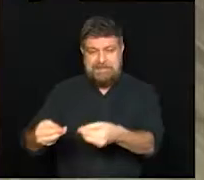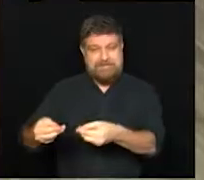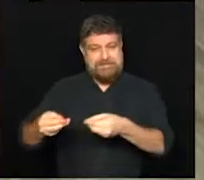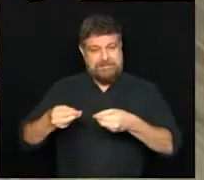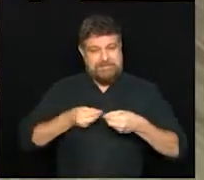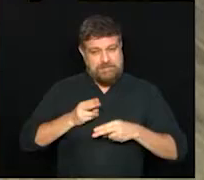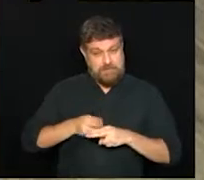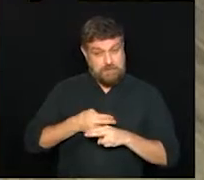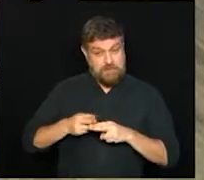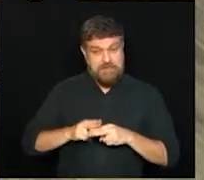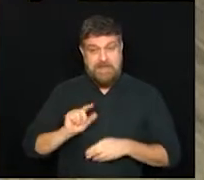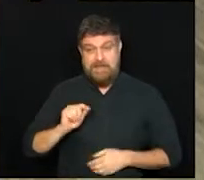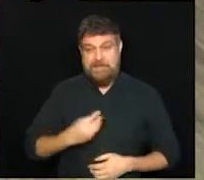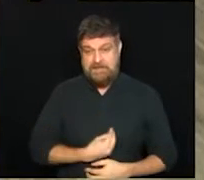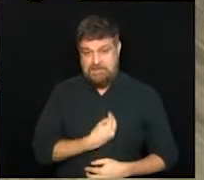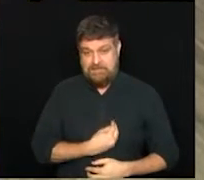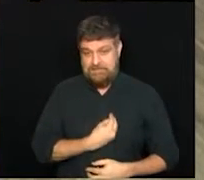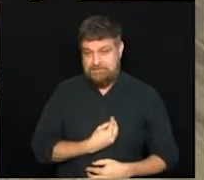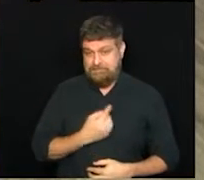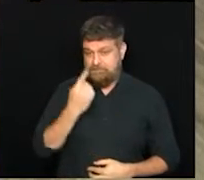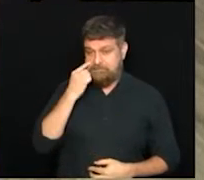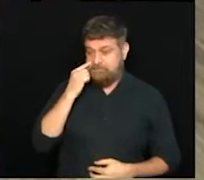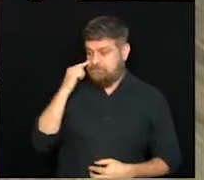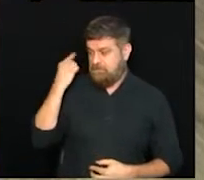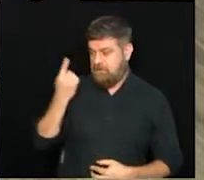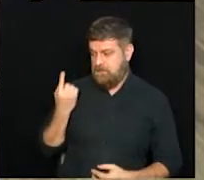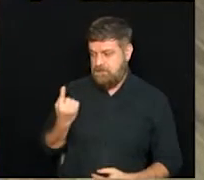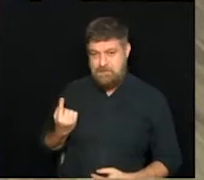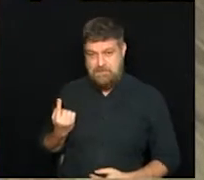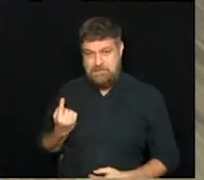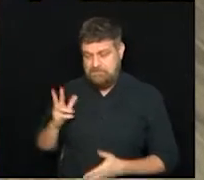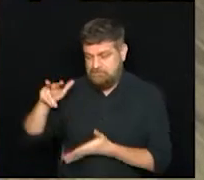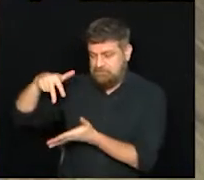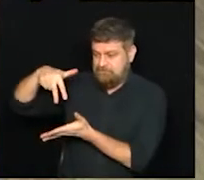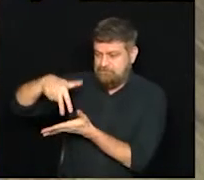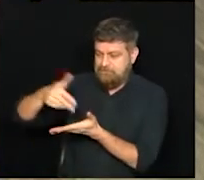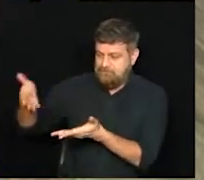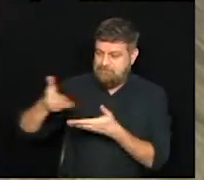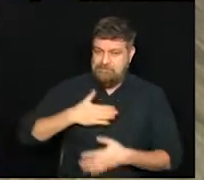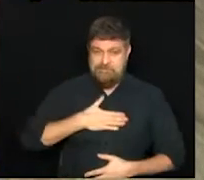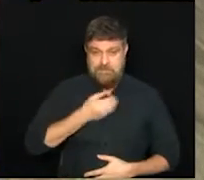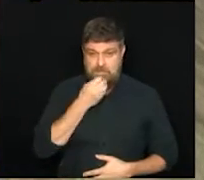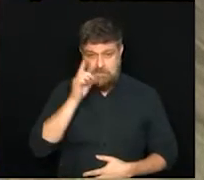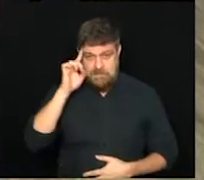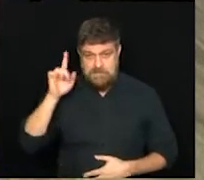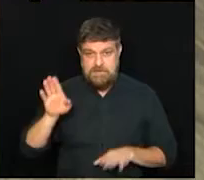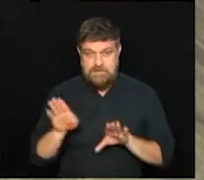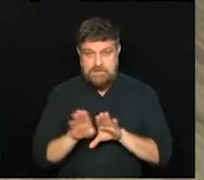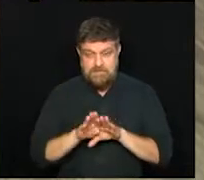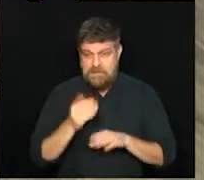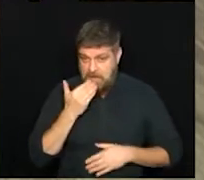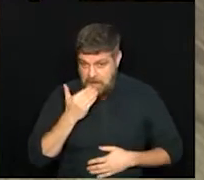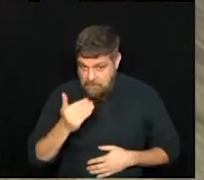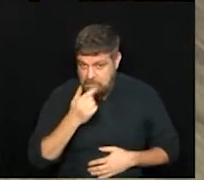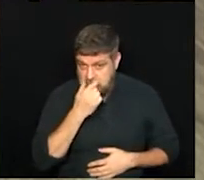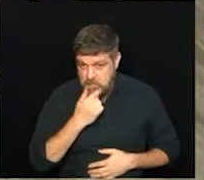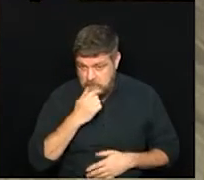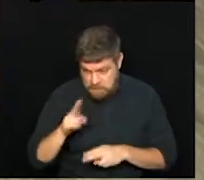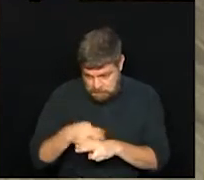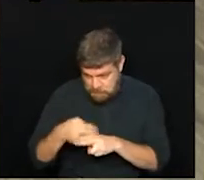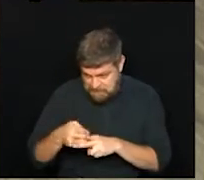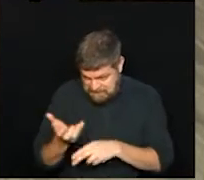pedidos, quem está aqui nos nossos estúdios é a Mirna Abreu. Seja bem-vinda, bom dia. Você também fez o seu pedido para o Rubens Morelli,